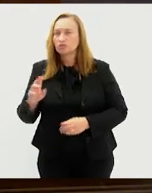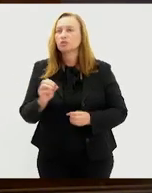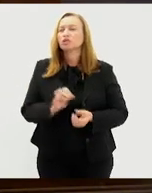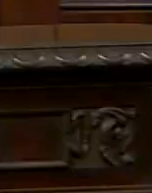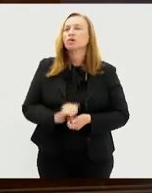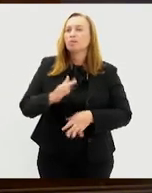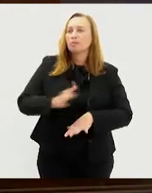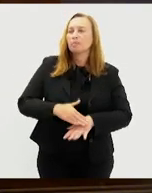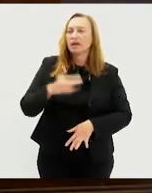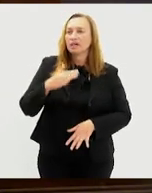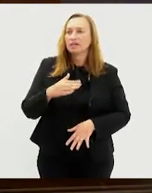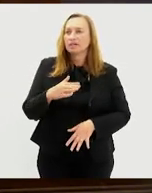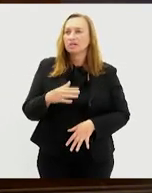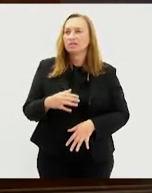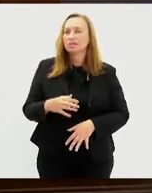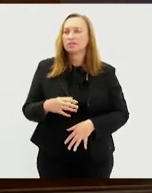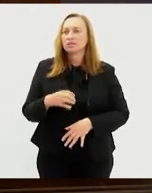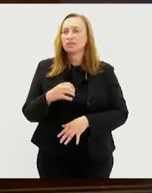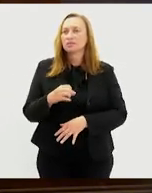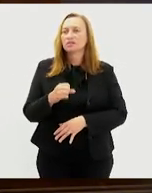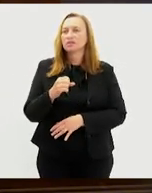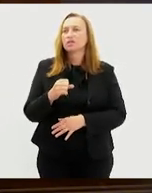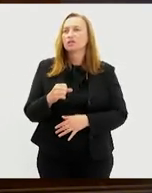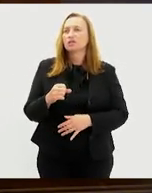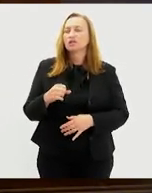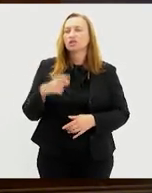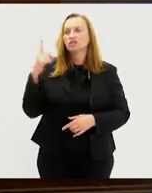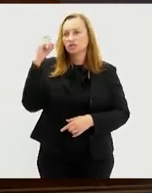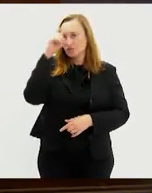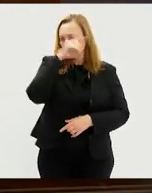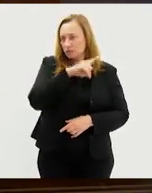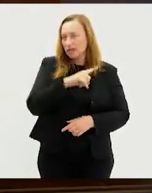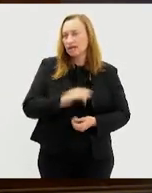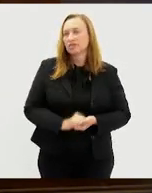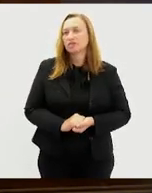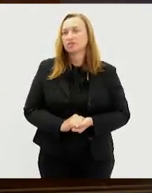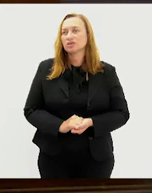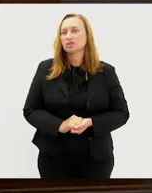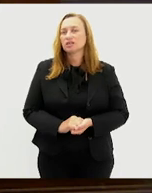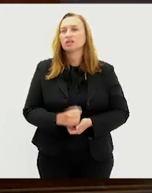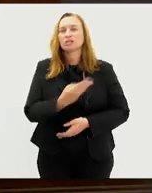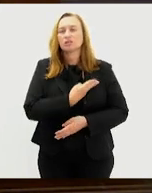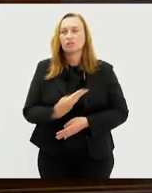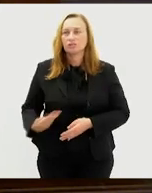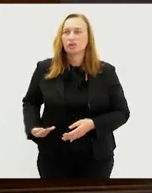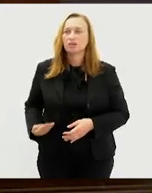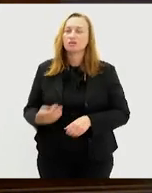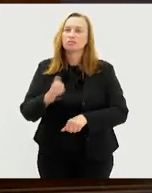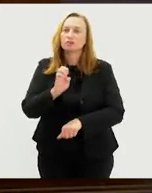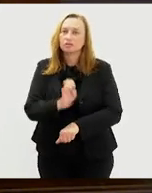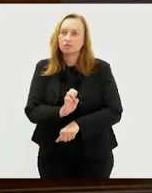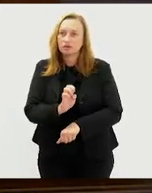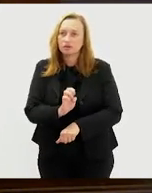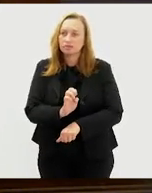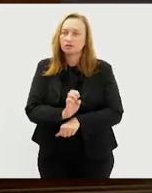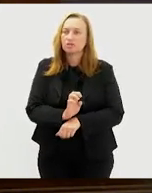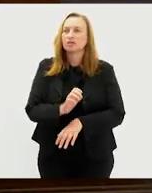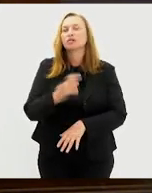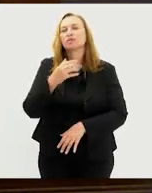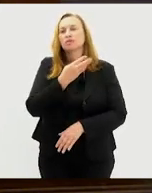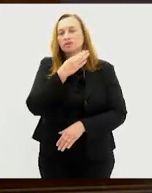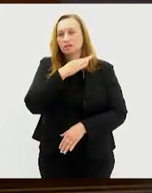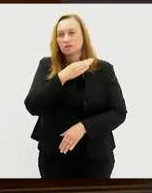mais uma grave violação dos Direitos Humanos cometidas pelo Governador Cláudio Castro e a sua política de